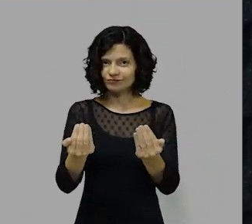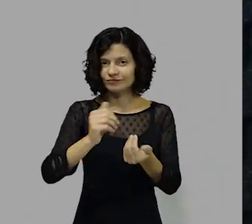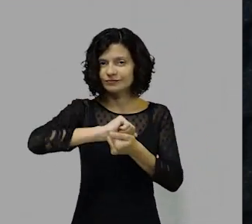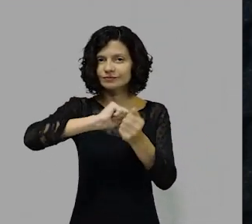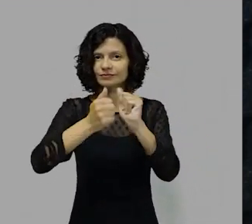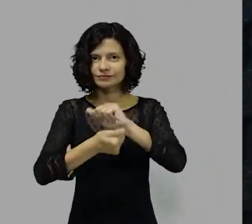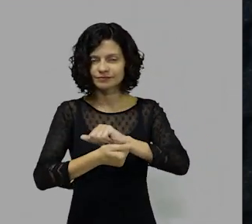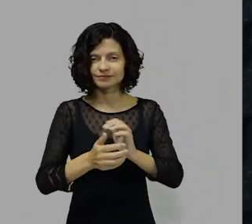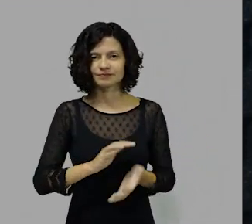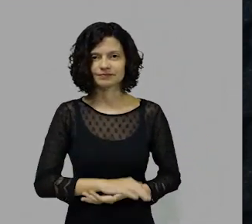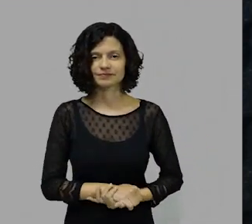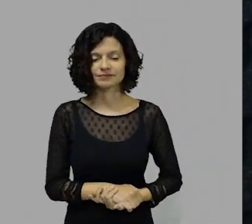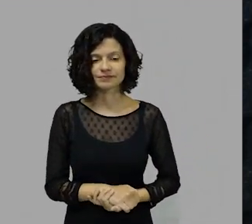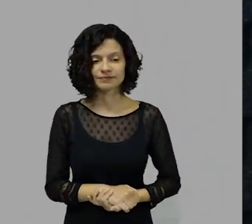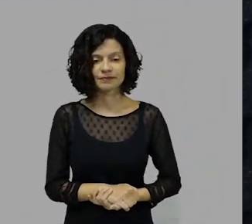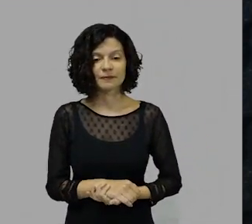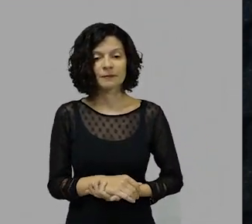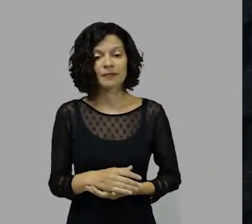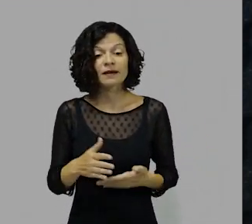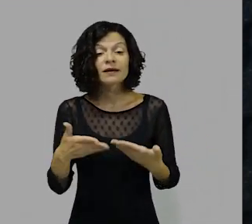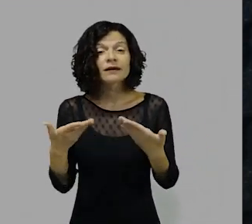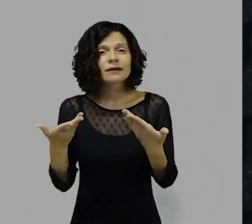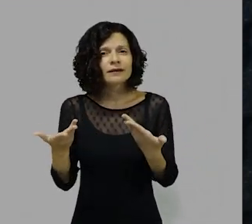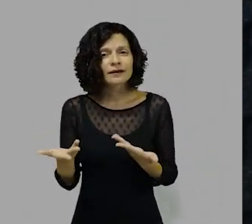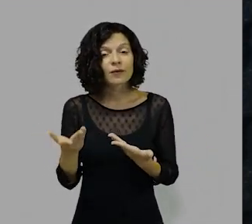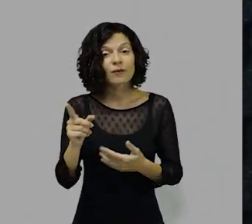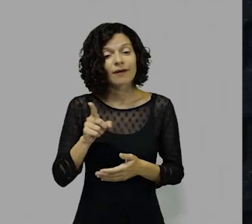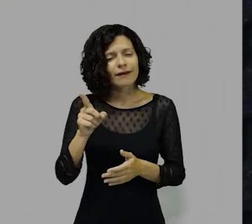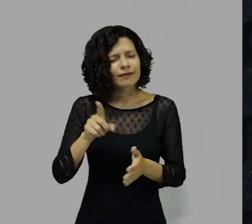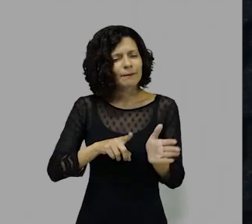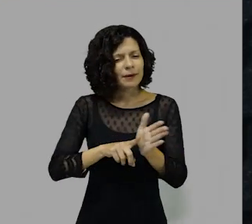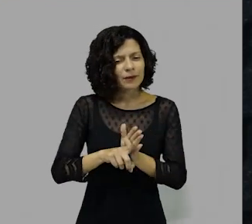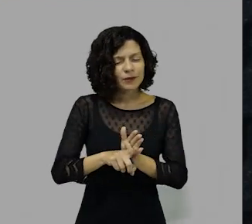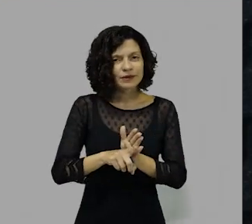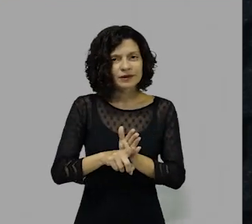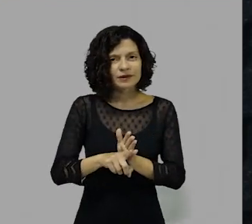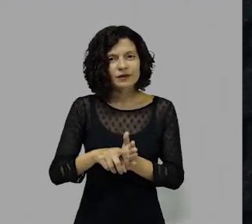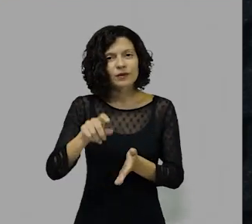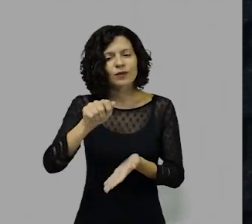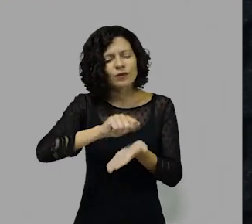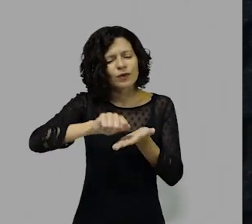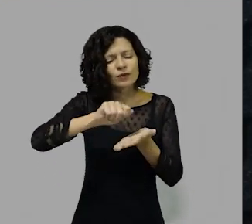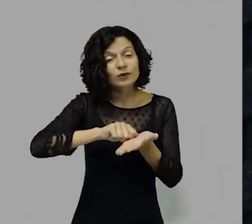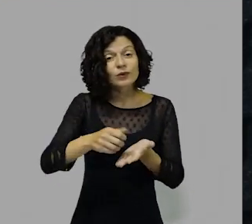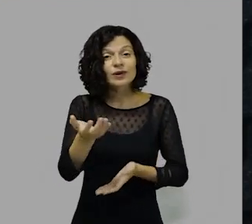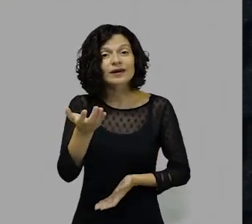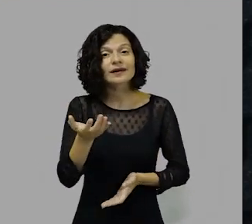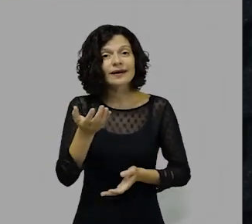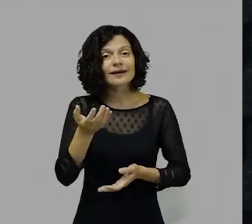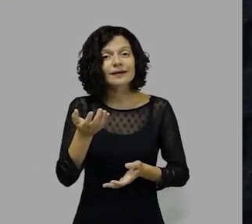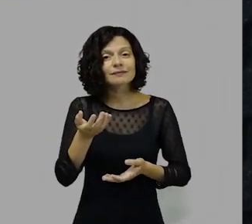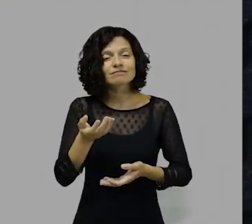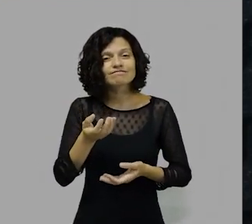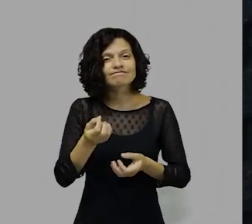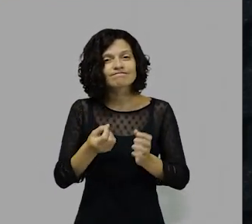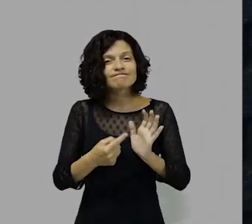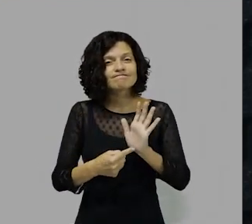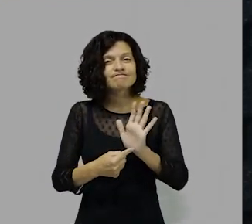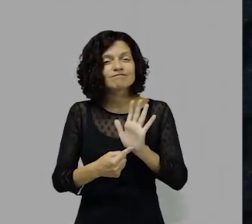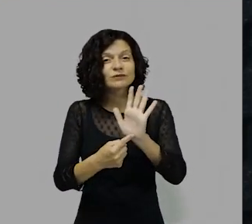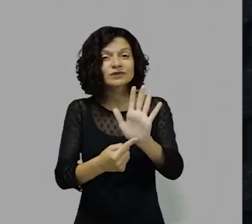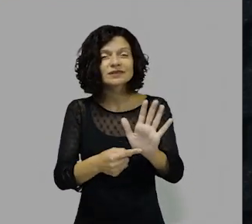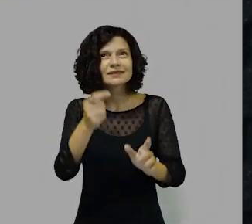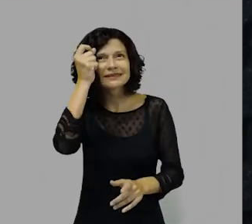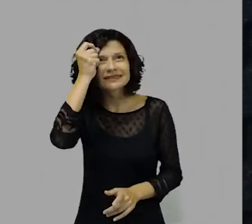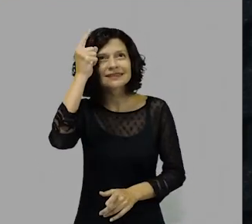tem a intenção de transmitir, respectivamente, que tipo de ideia? Bom, então, if, a gente sabe que significa